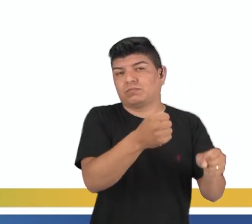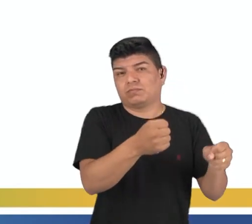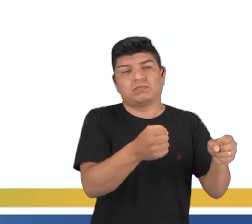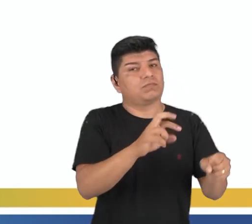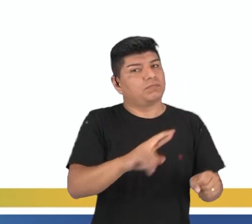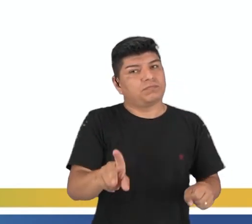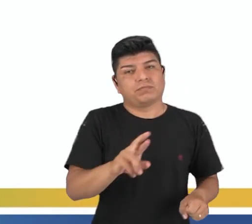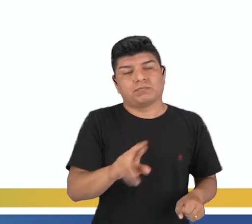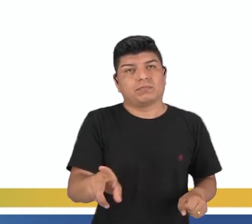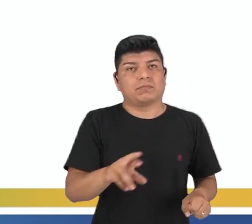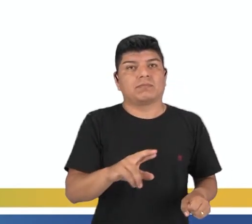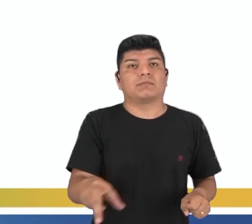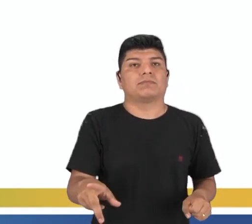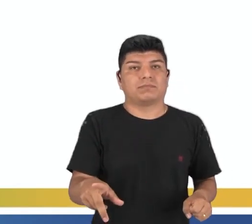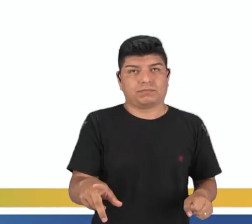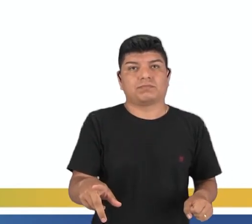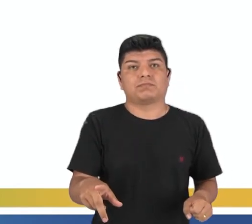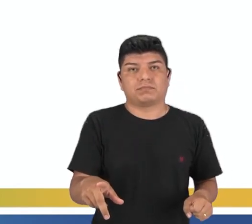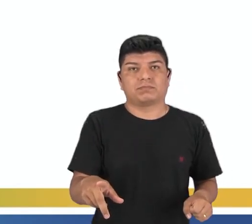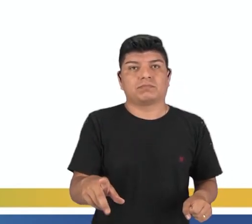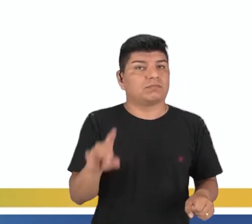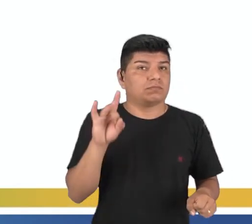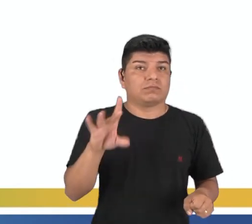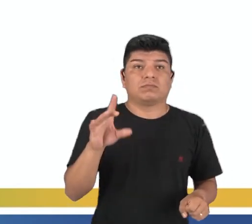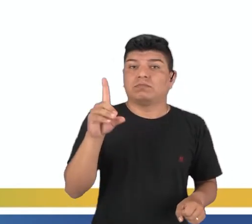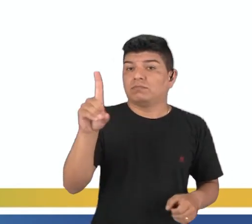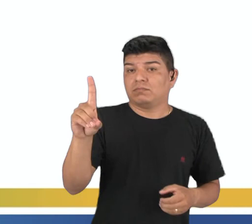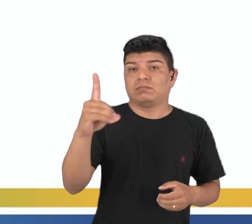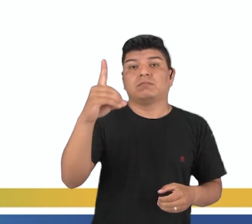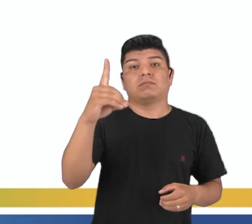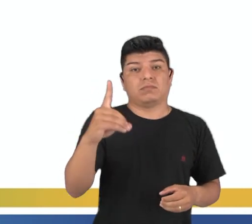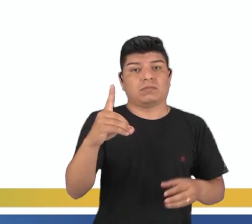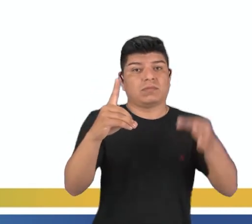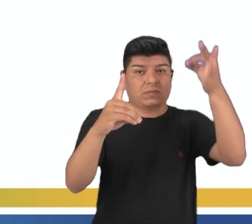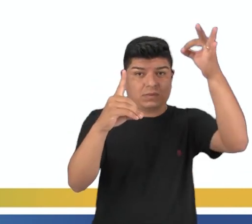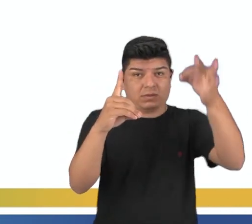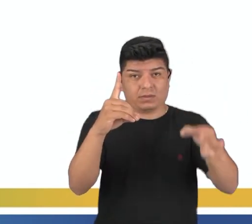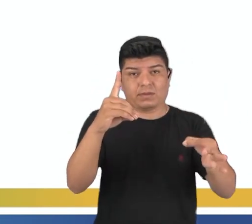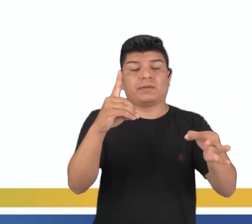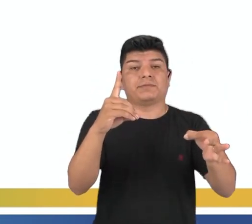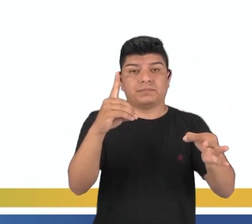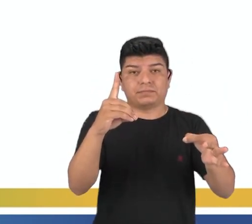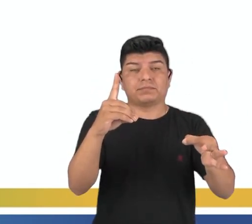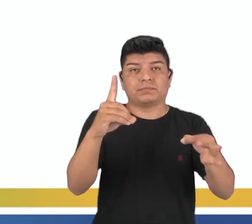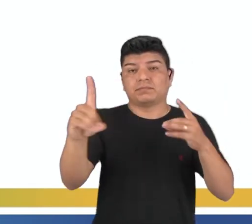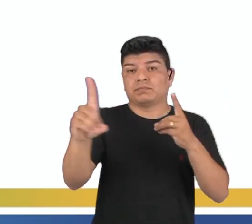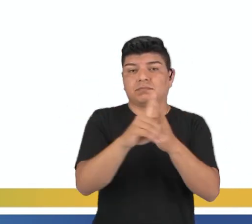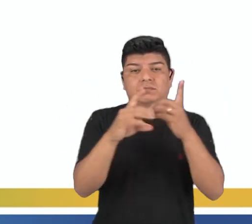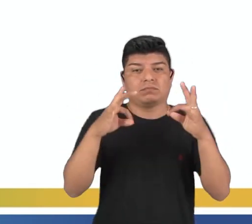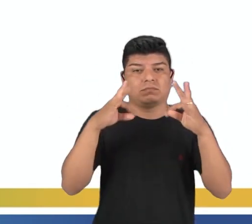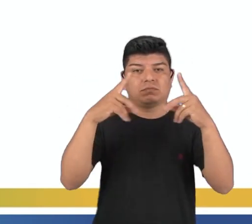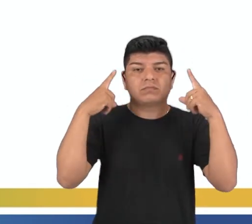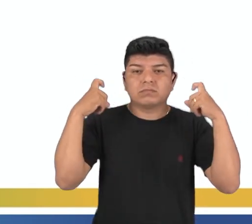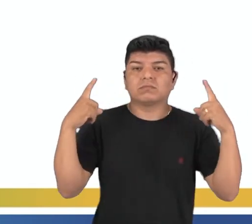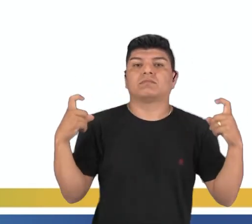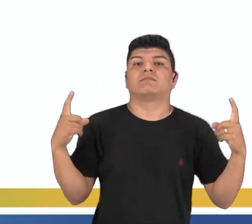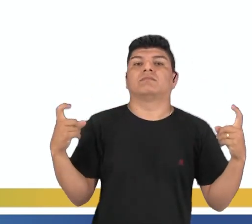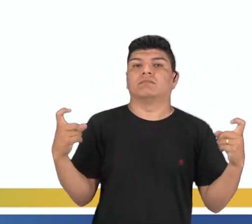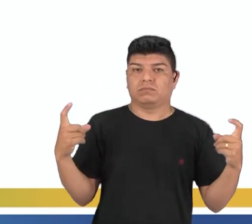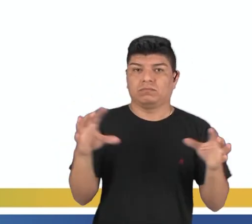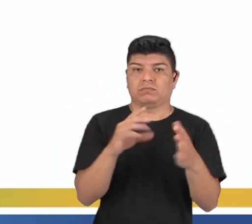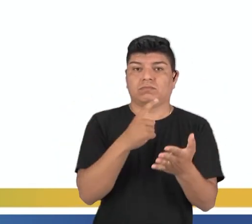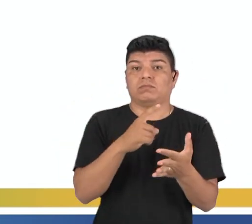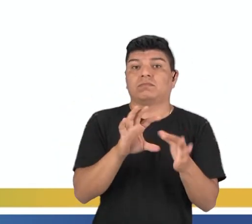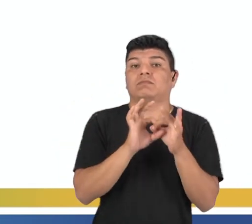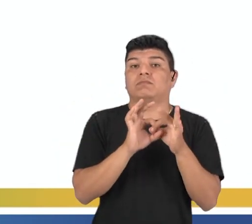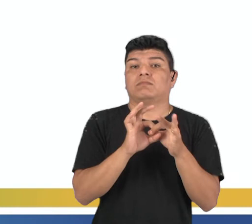carro também é som artificial, então só nos resta a letra D, onde nós encontramos todos os sons que estão relacionados com